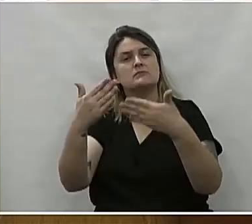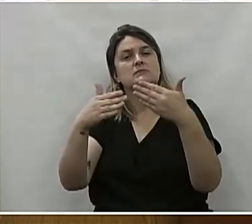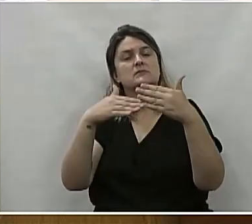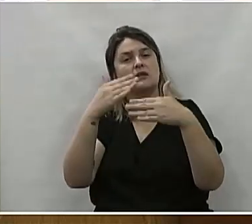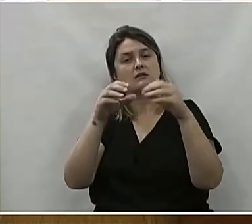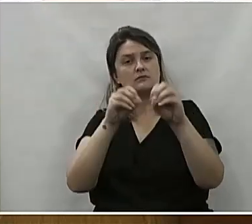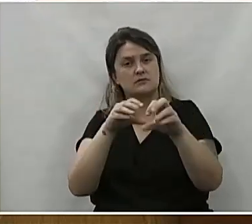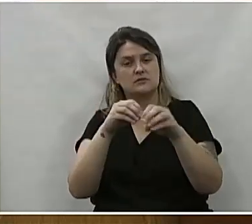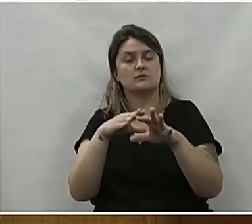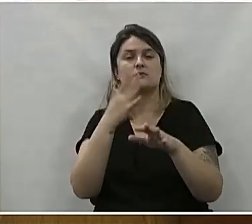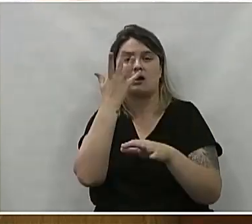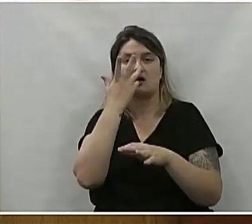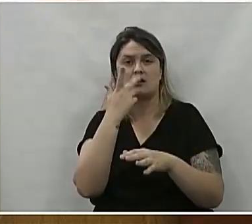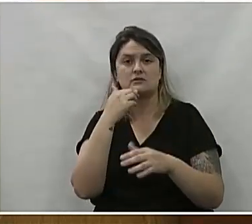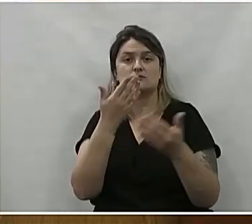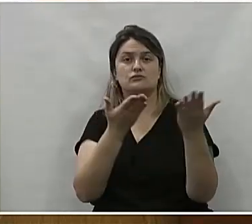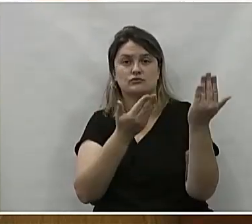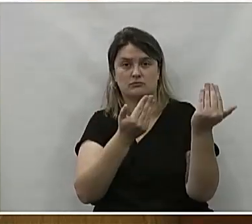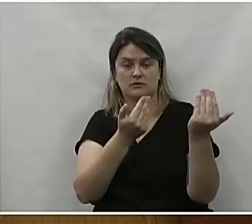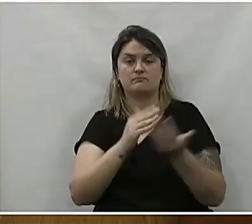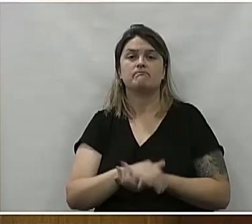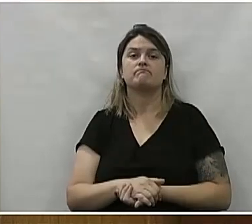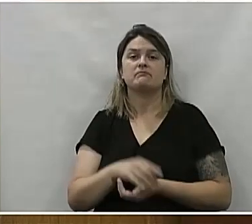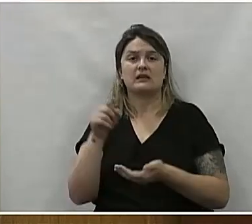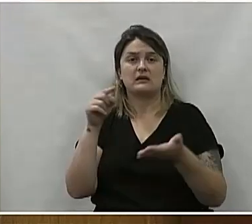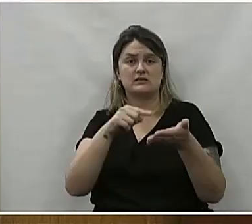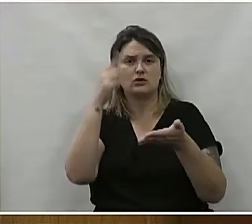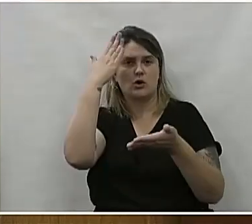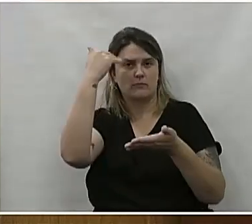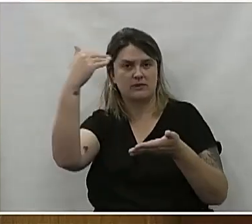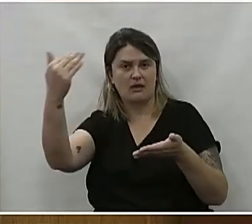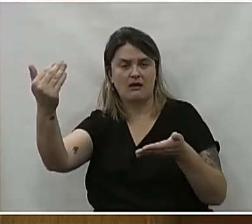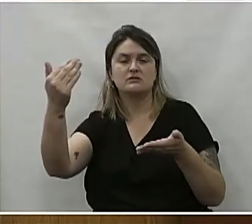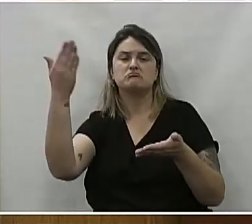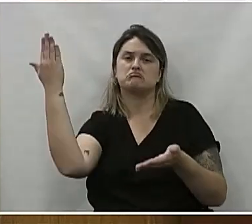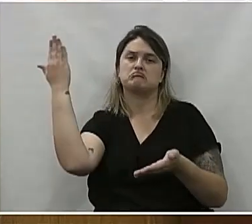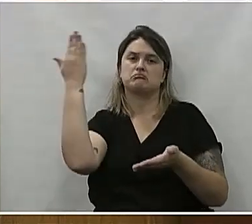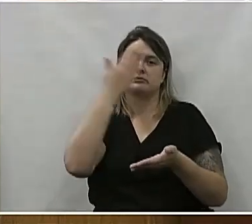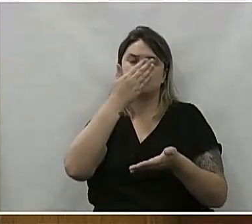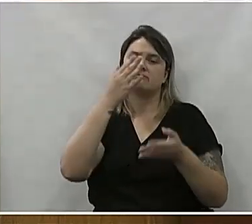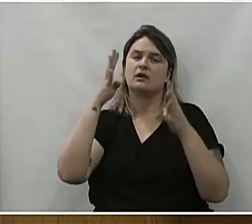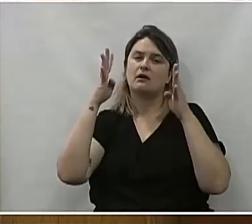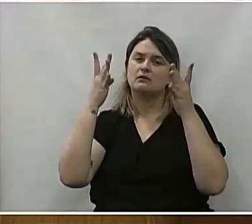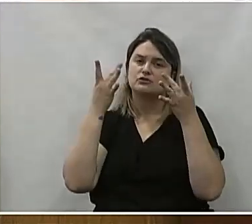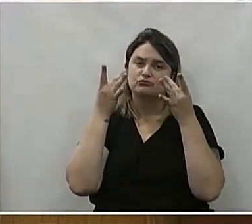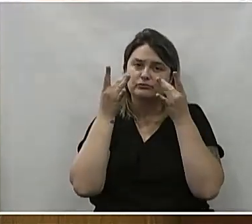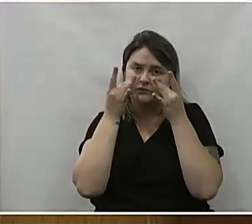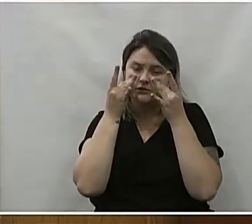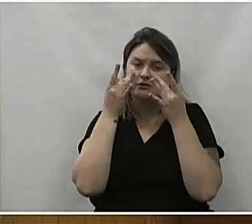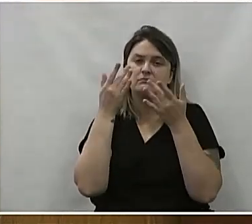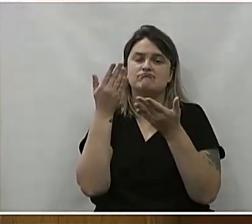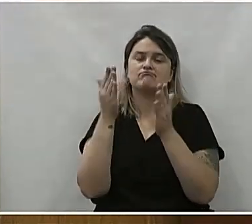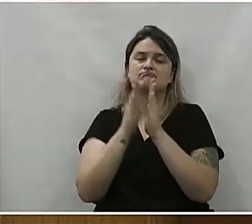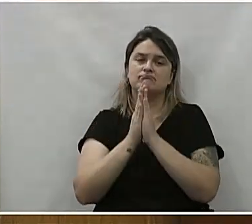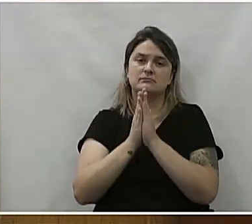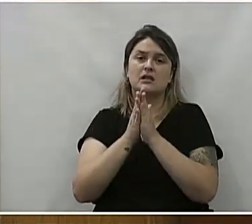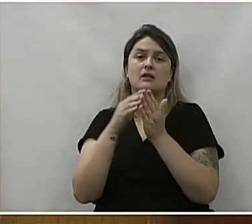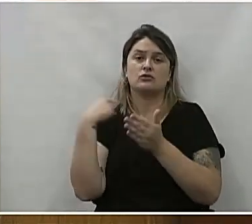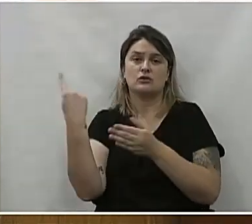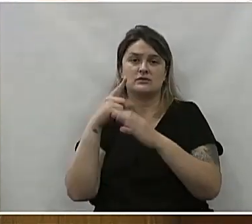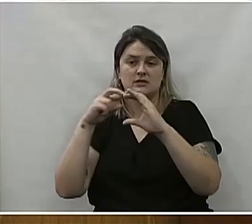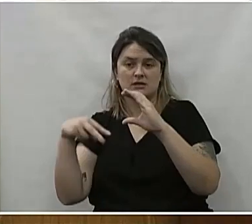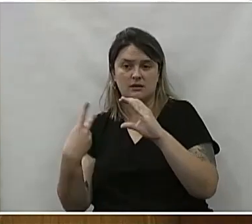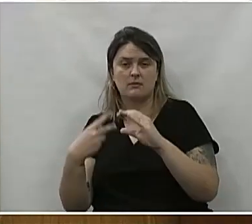ao desenvolvimento De nossas crianças De jovens E essa moção Sirva como um testemunho Do profundo apreço E gratidão Da Câmara Municipal De União da